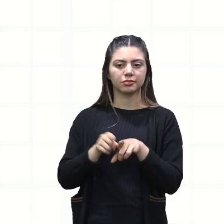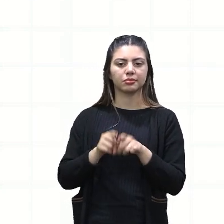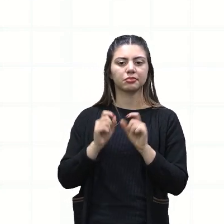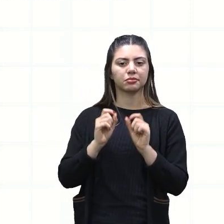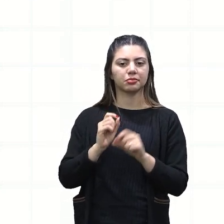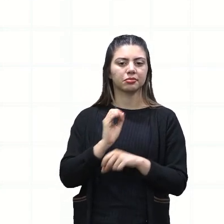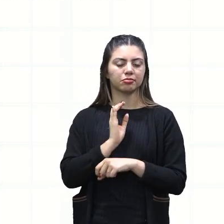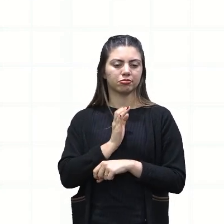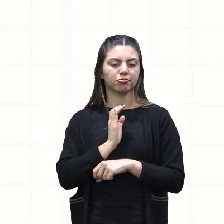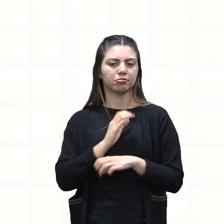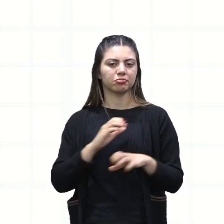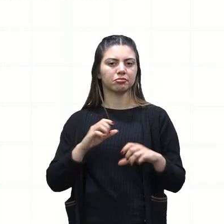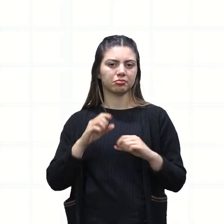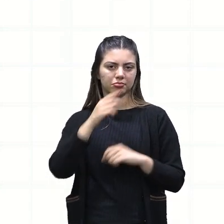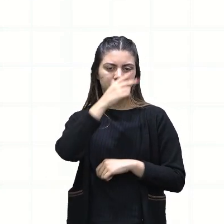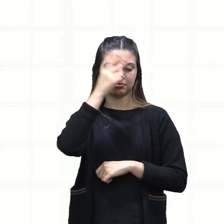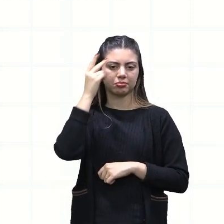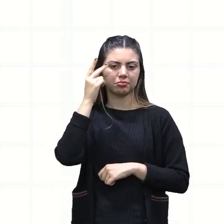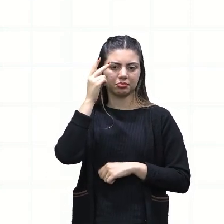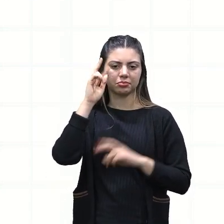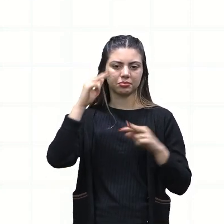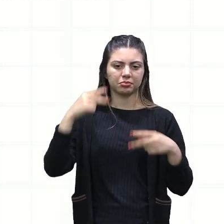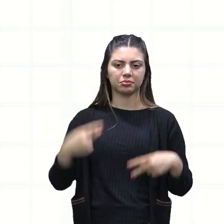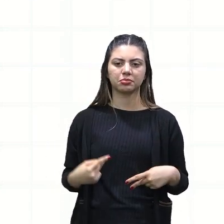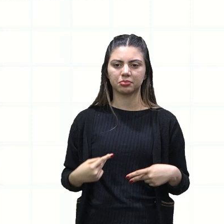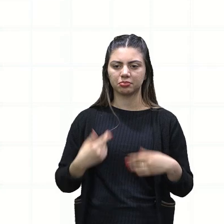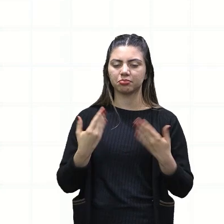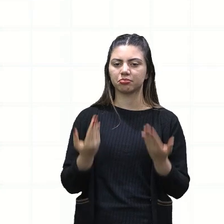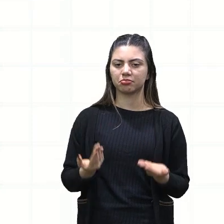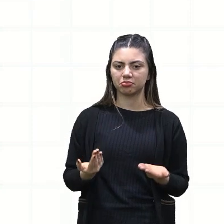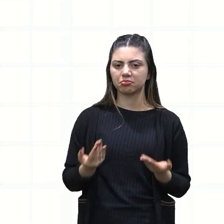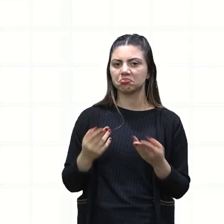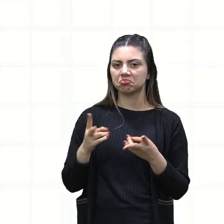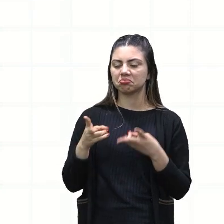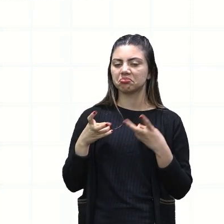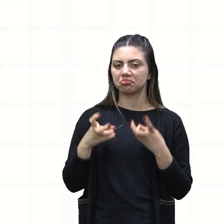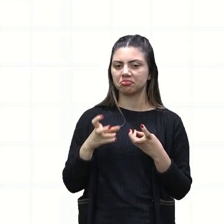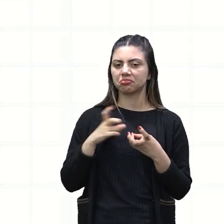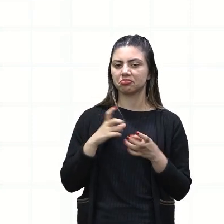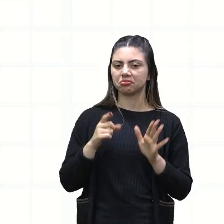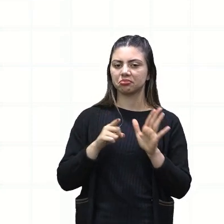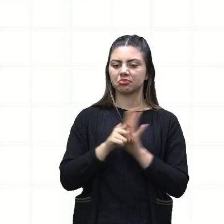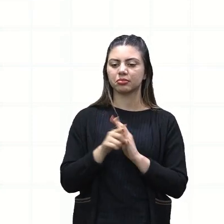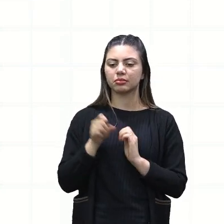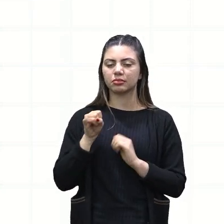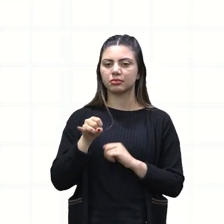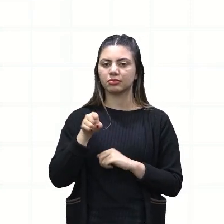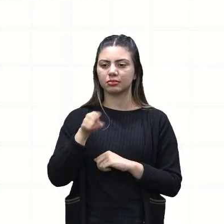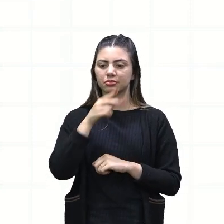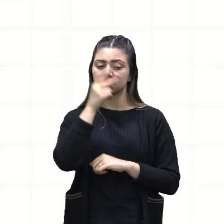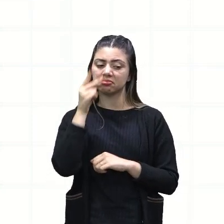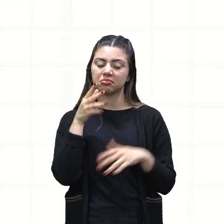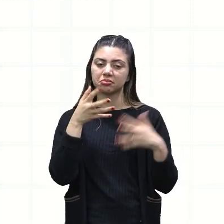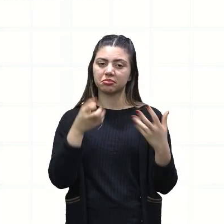coração humano. Então, é uma linha bem tênue ali, né? Da pessoa aceitar isso